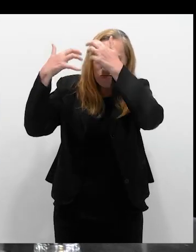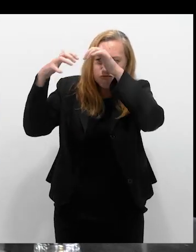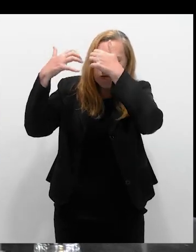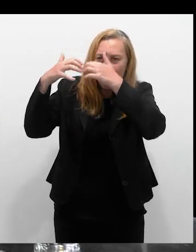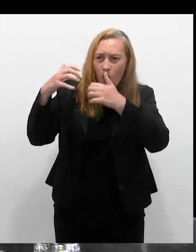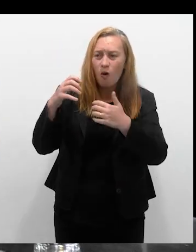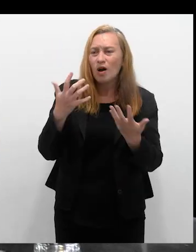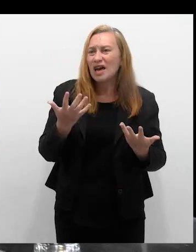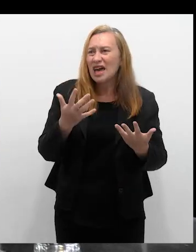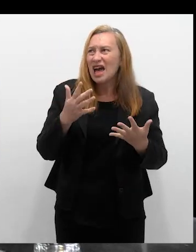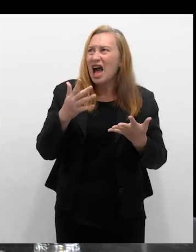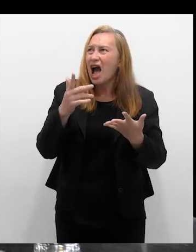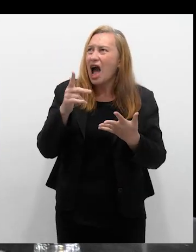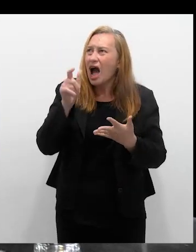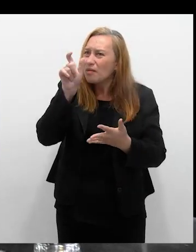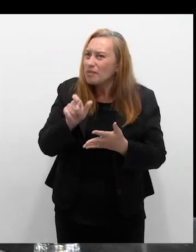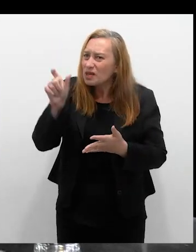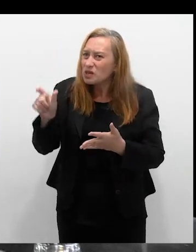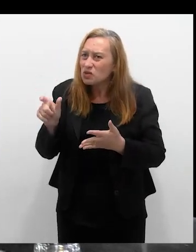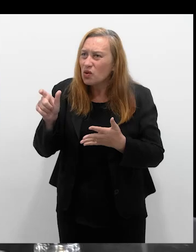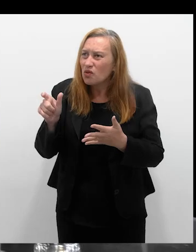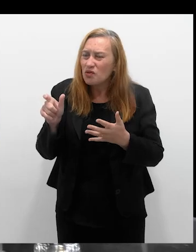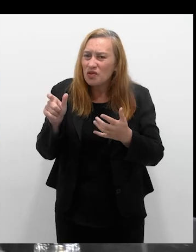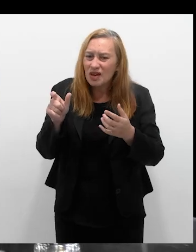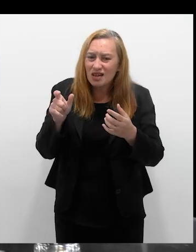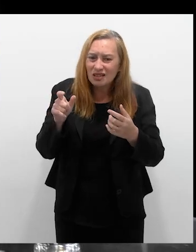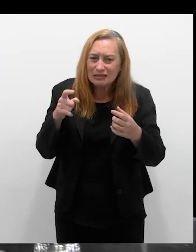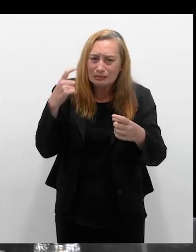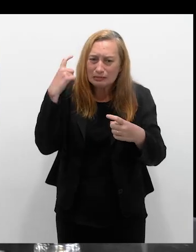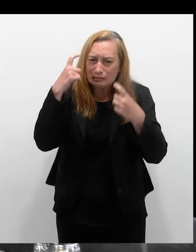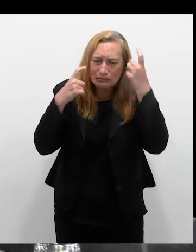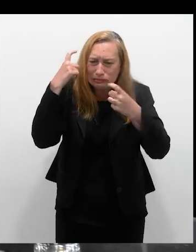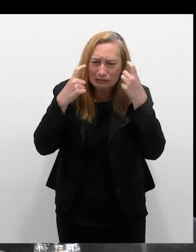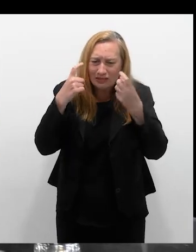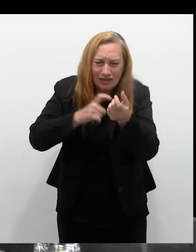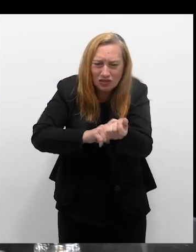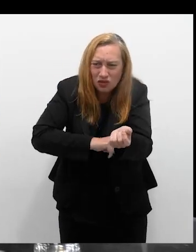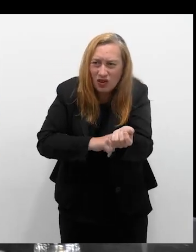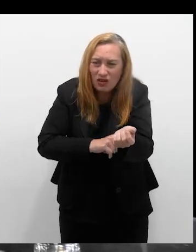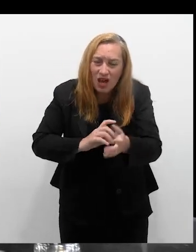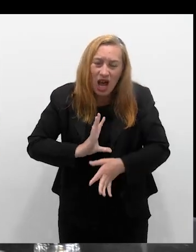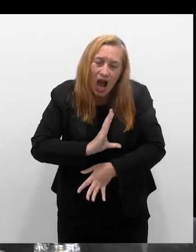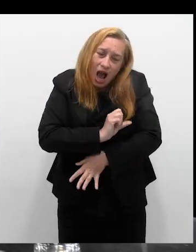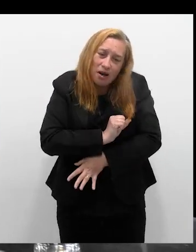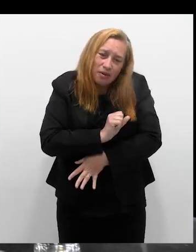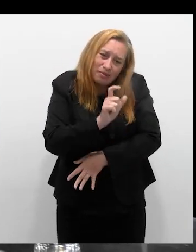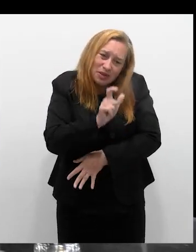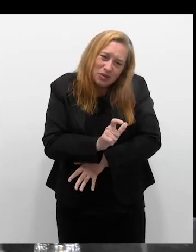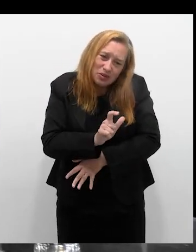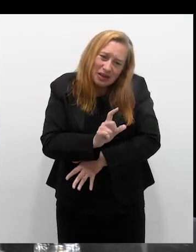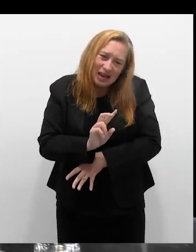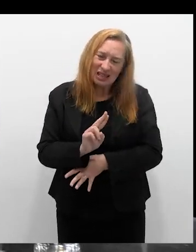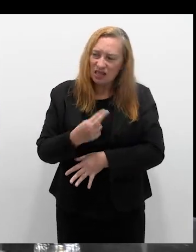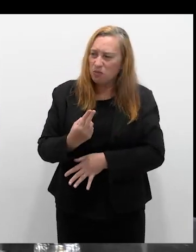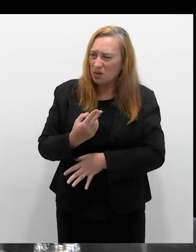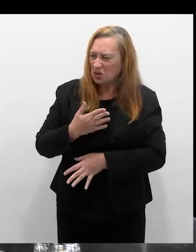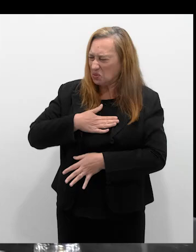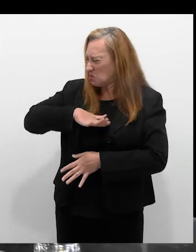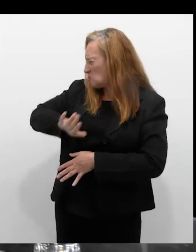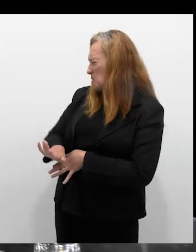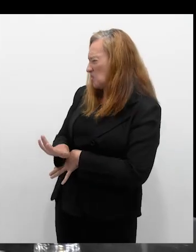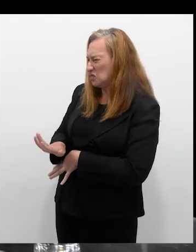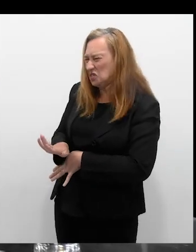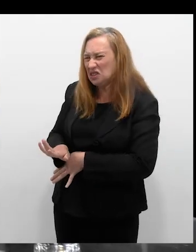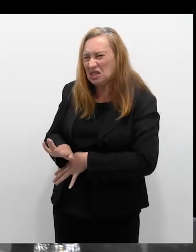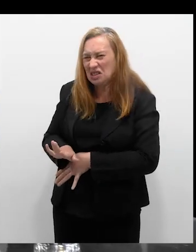acaba entrando numa pira, digamos assim, de ou ama muito a pessoa e logo depois a